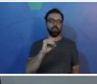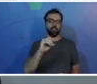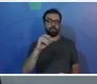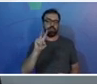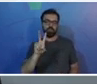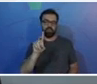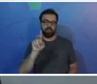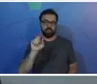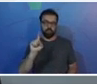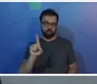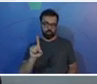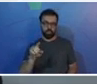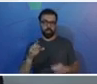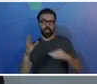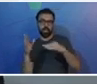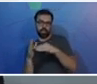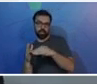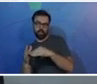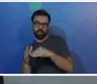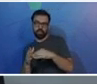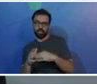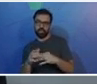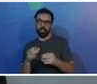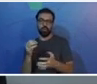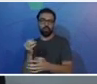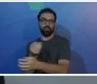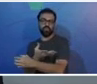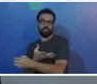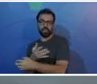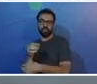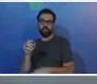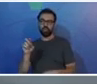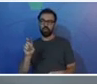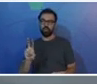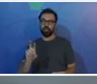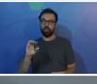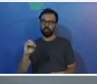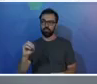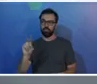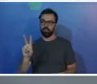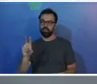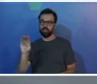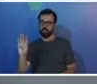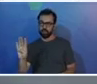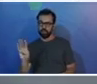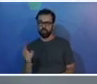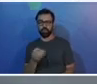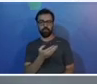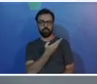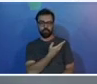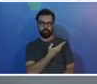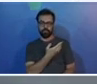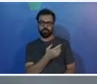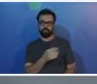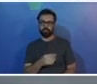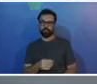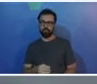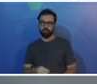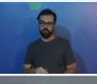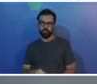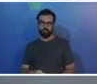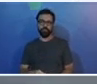de 2024. Então, a partir do dia 1º de janeiro, nós teremos uma nova prefeita. Guilherme de